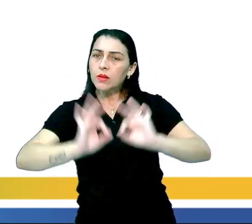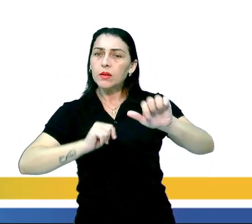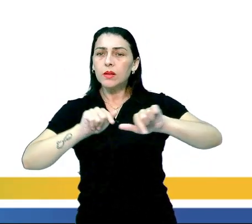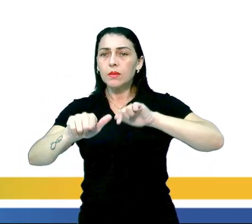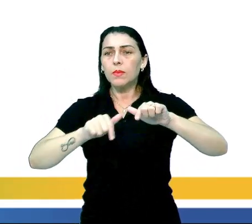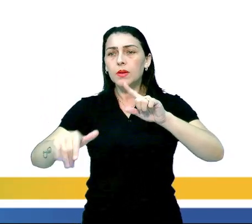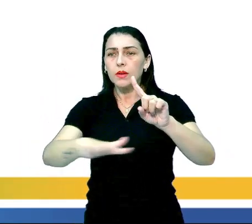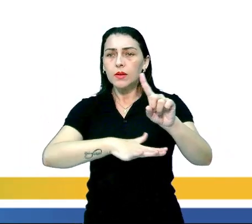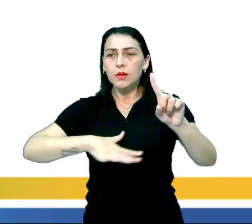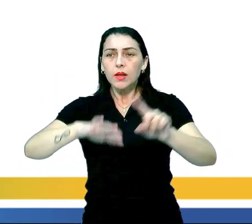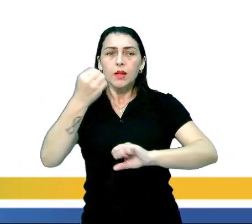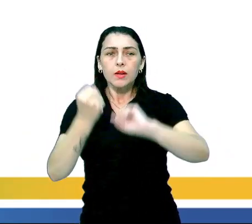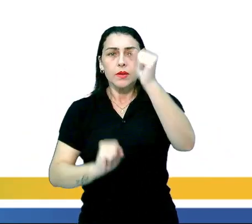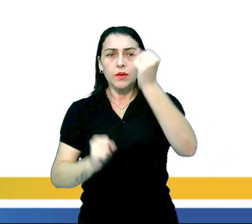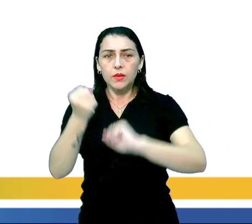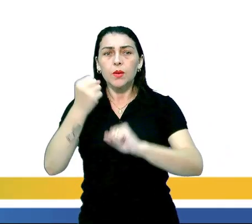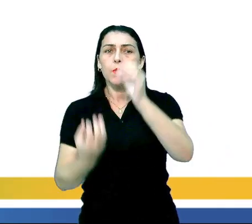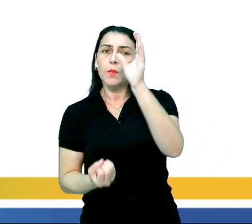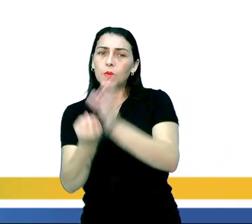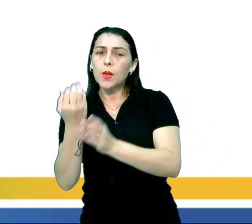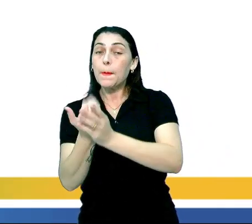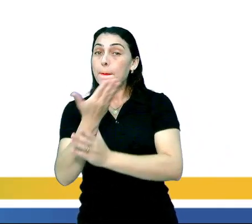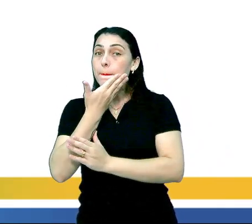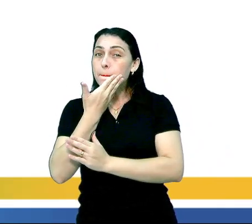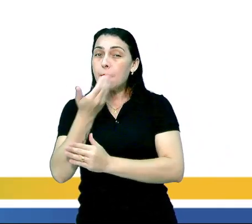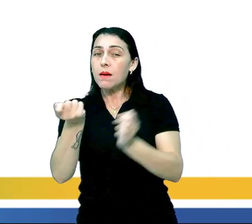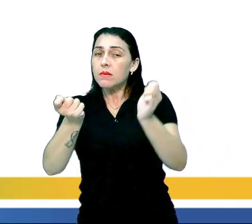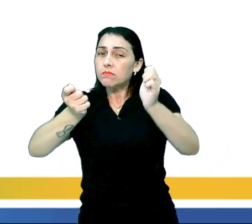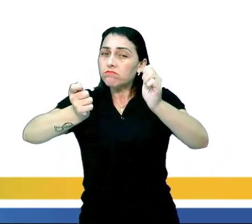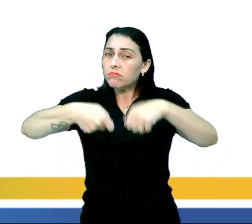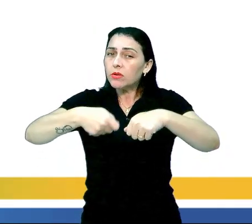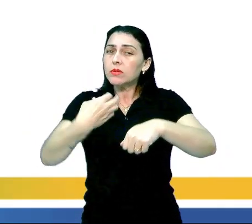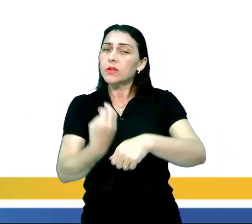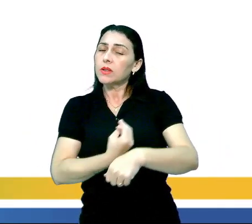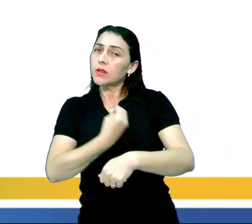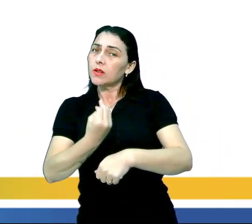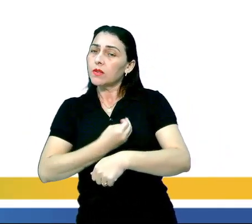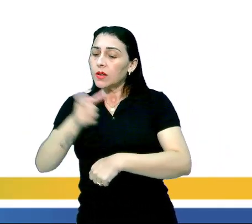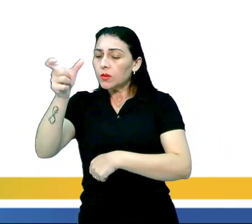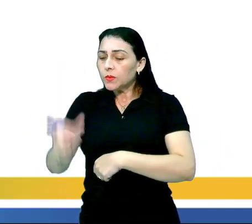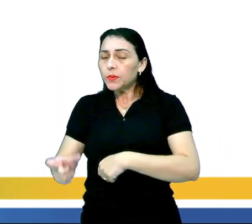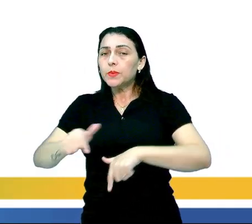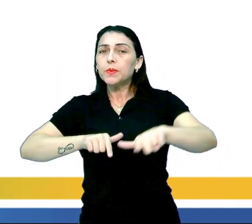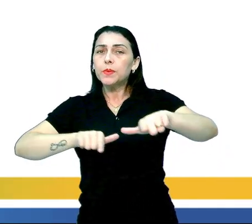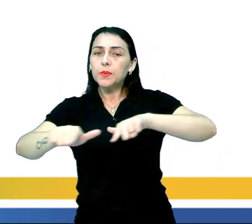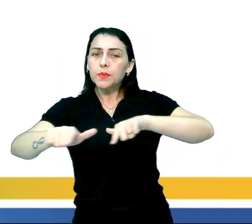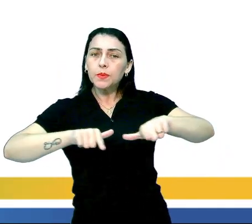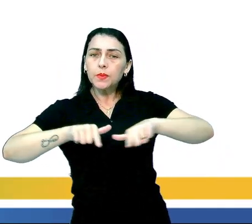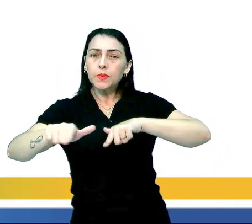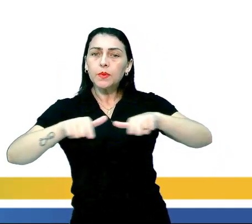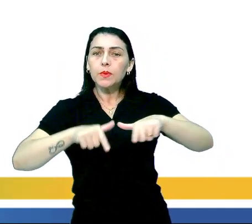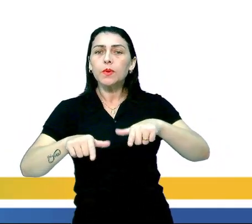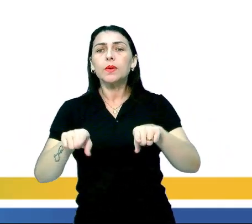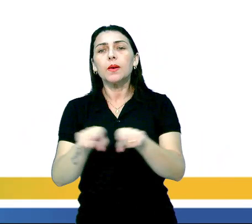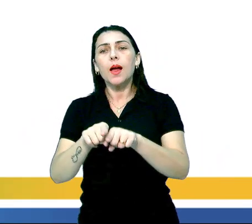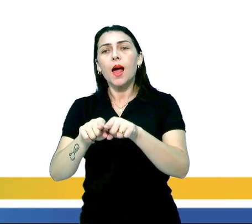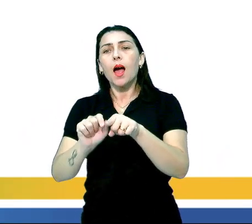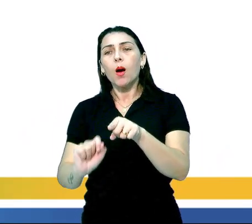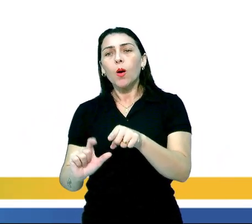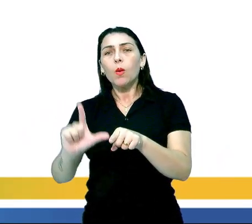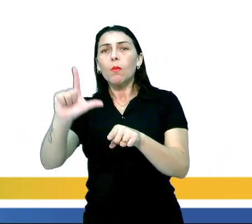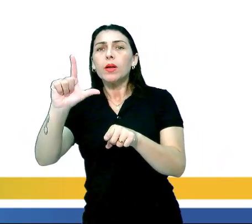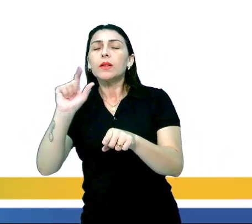organização do trabalho para a sociedade industrial, ao produzir melhores condições de vida para os